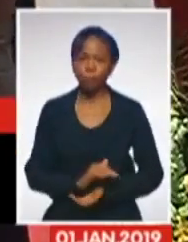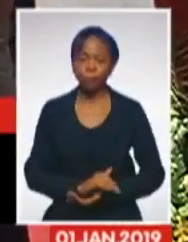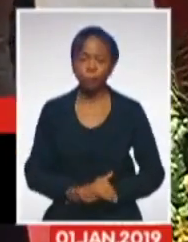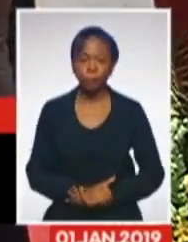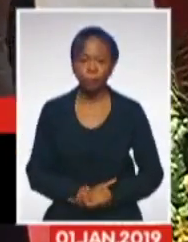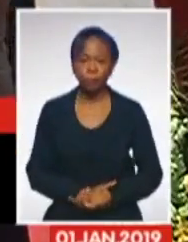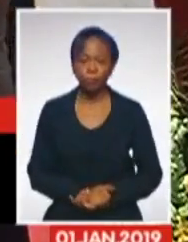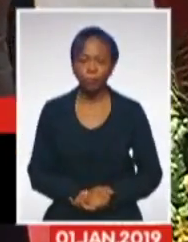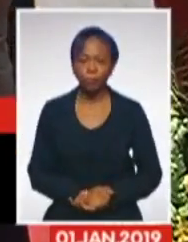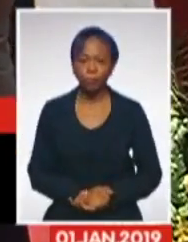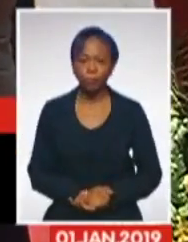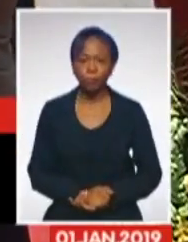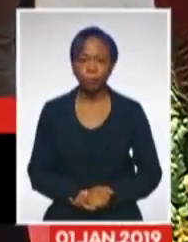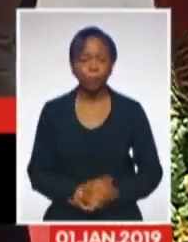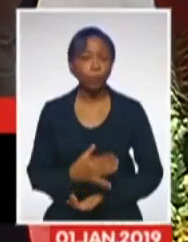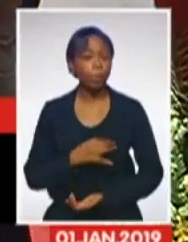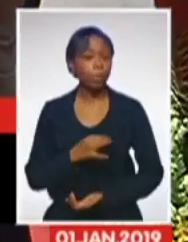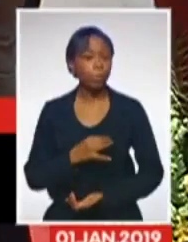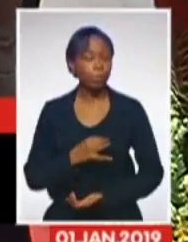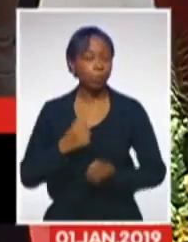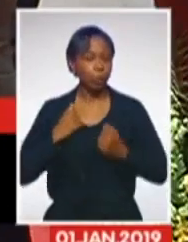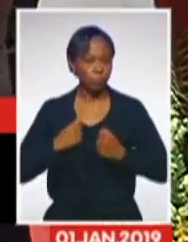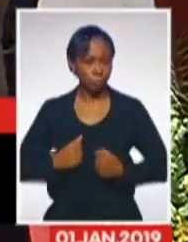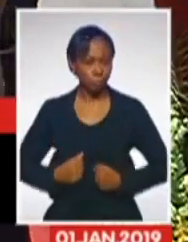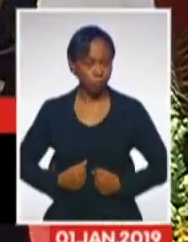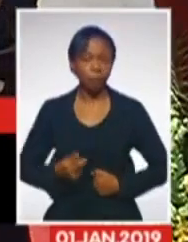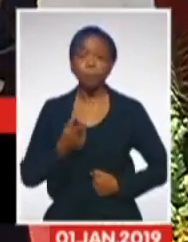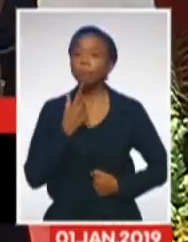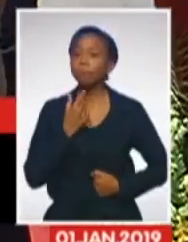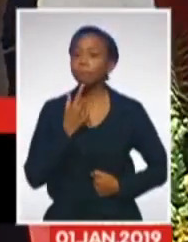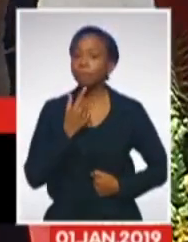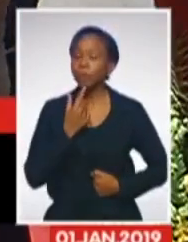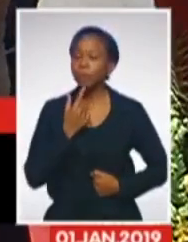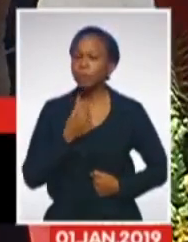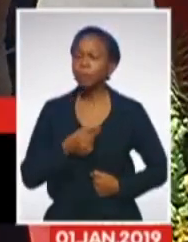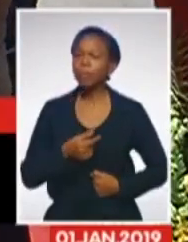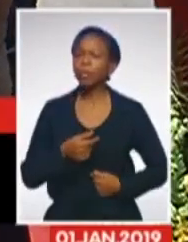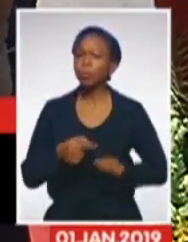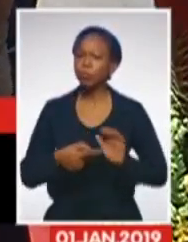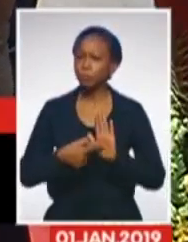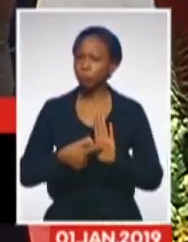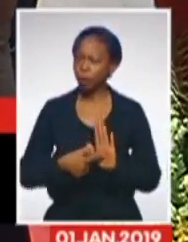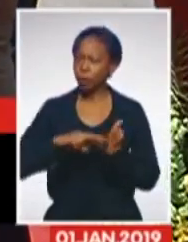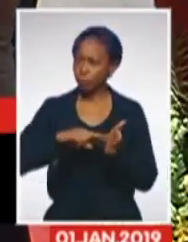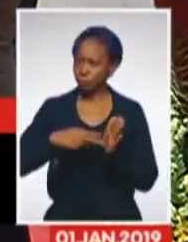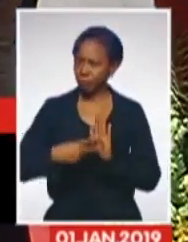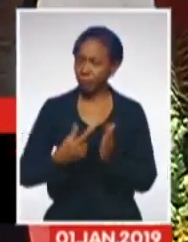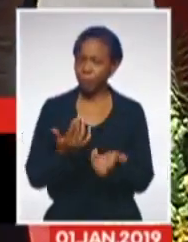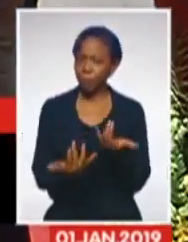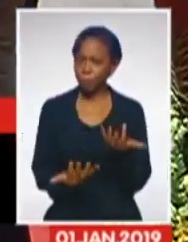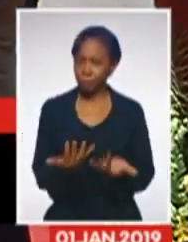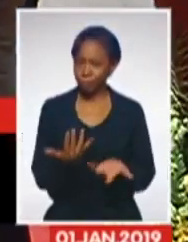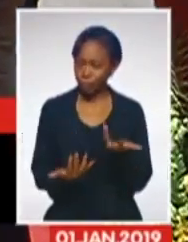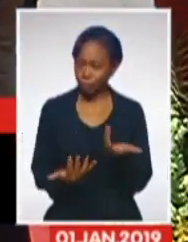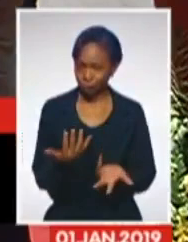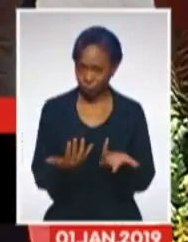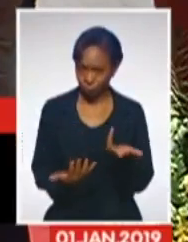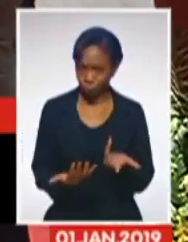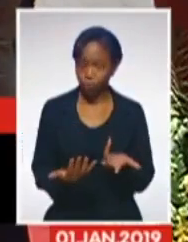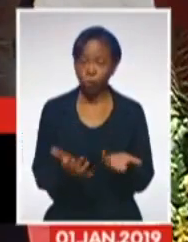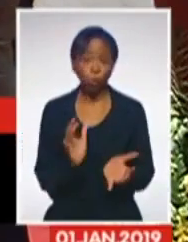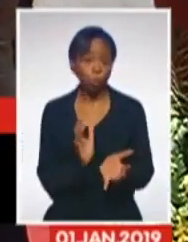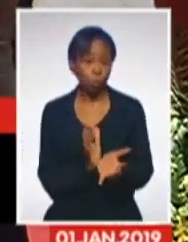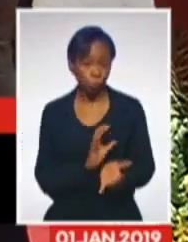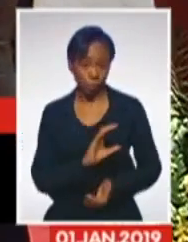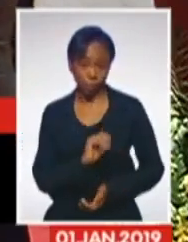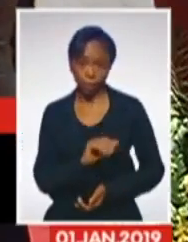Utiliza o tradicional uniforme vermelho, cor internacional dos bombeiros, que relembra a brasa e o fogo. Os cadetes formam a cúpula de